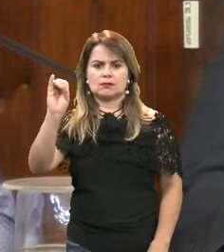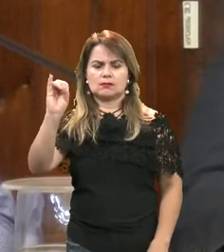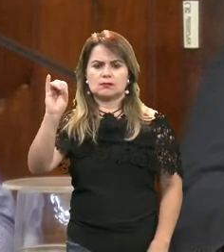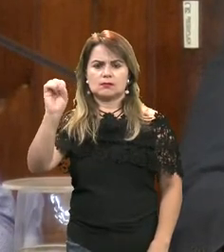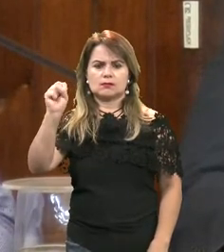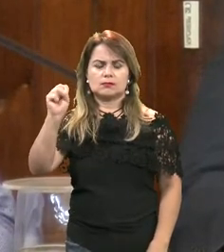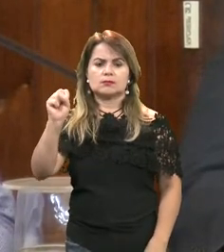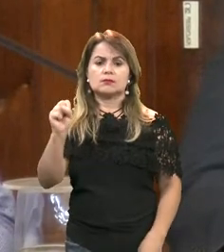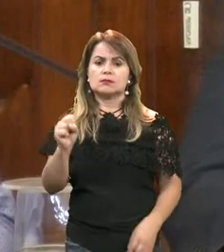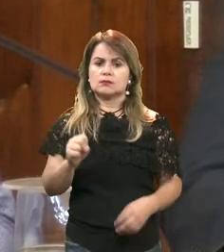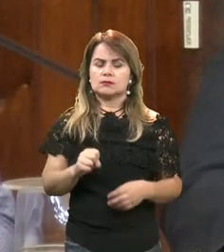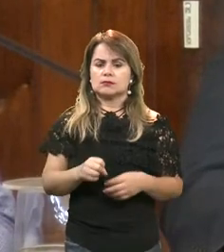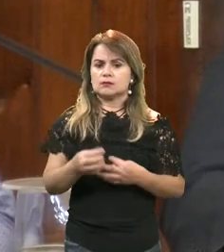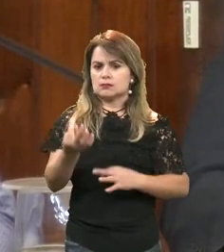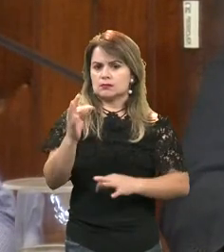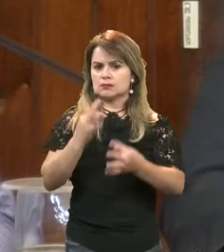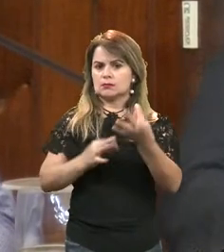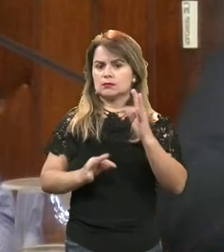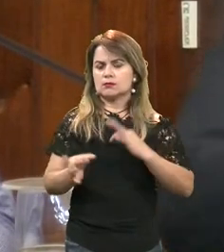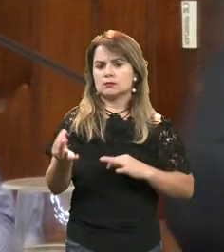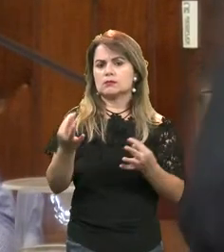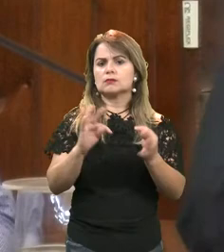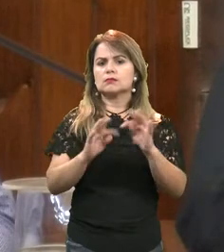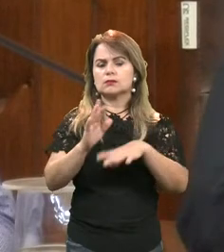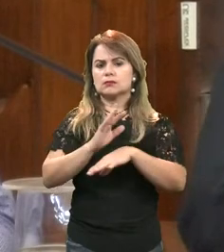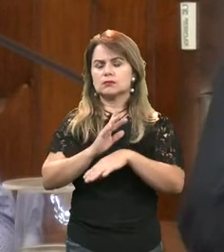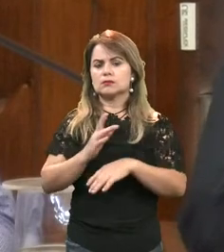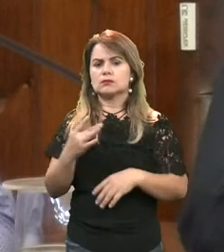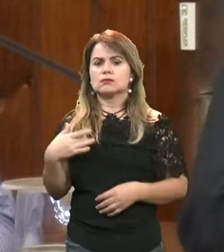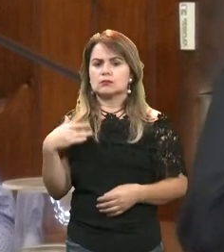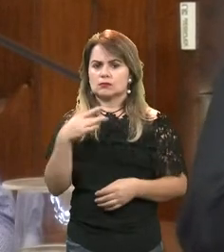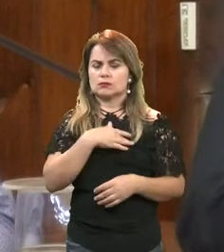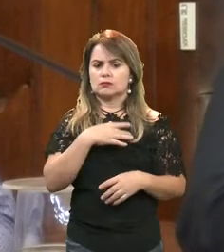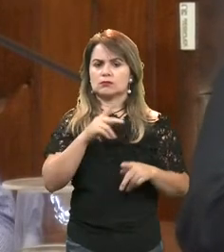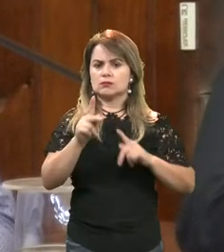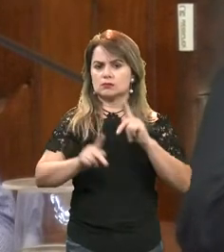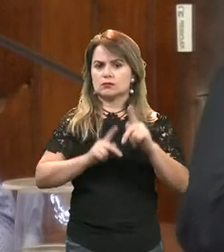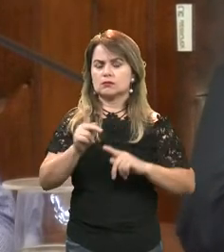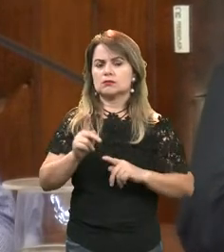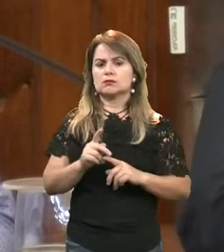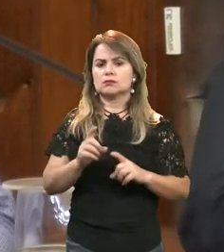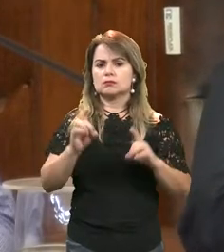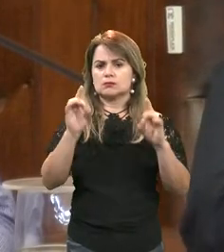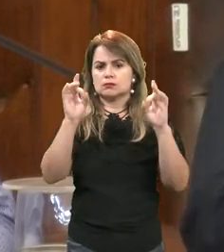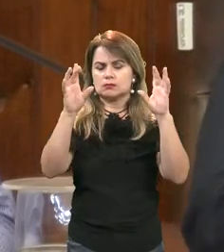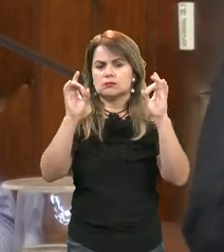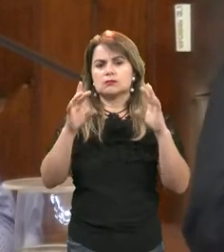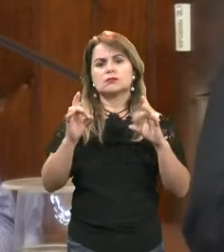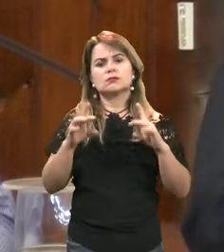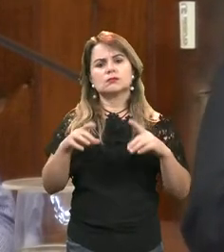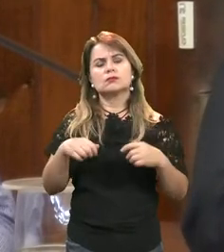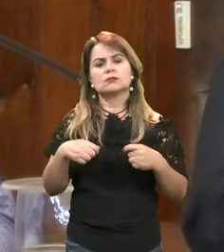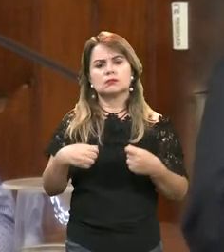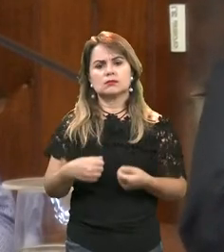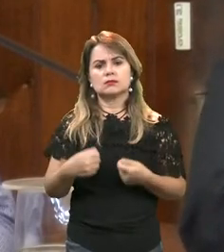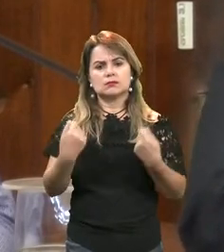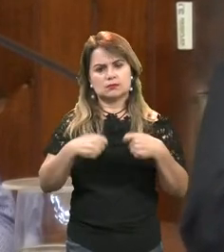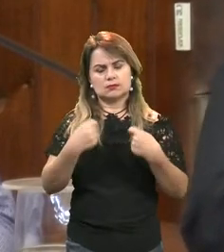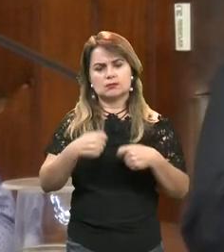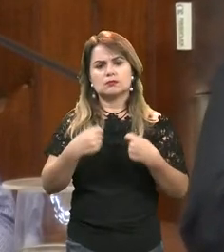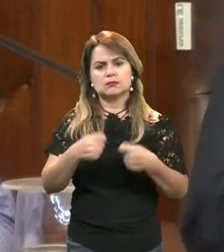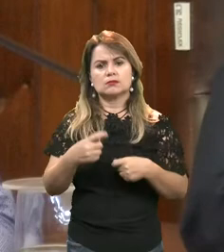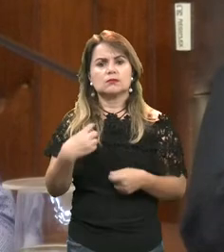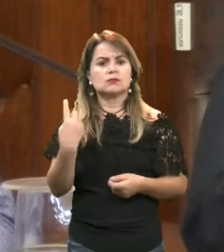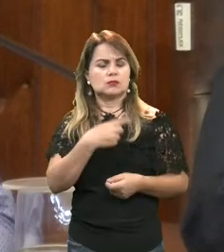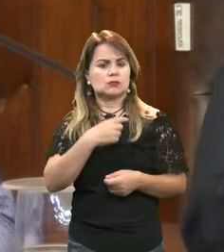regulação no auxílio de tratamento de pacientes com necessidades especiais. Nós tivemos a oportunidade de apresentar